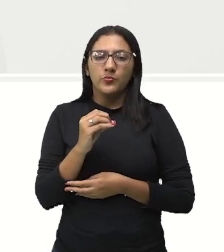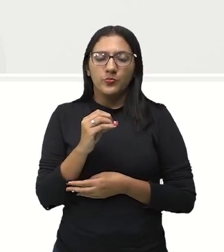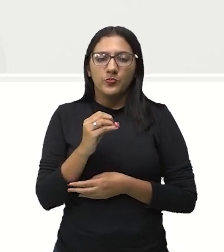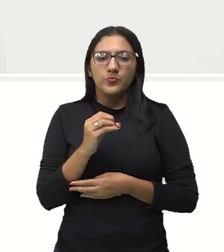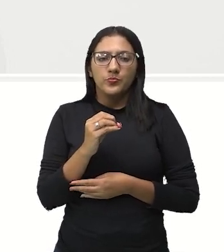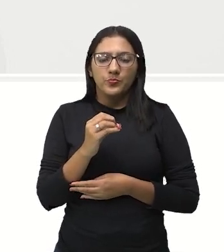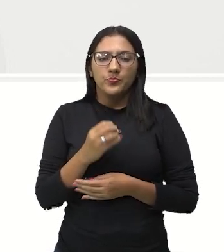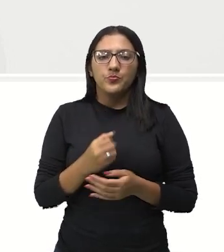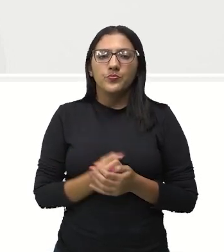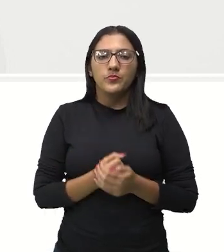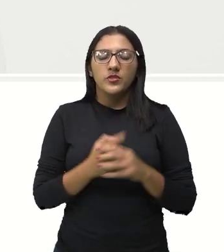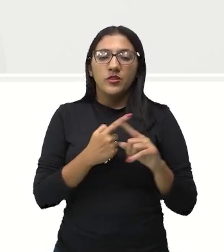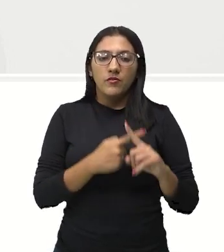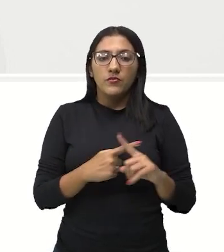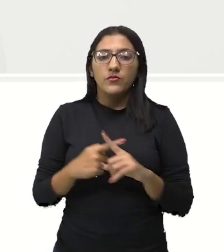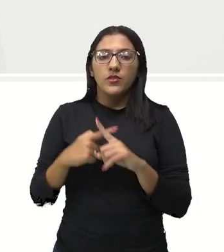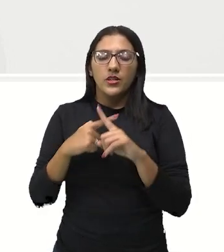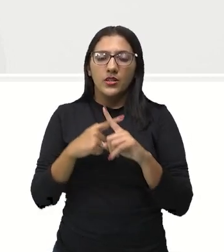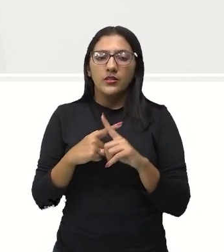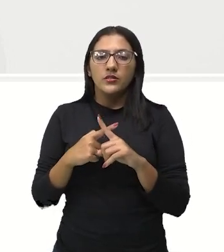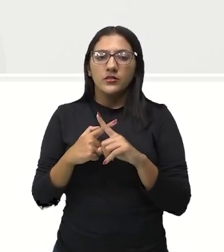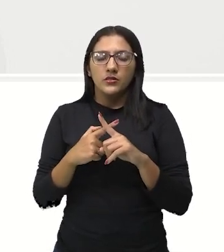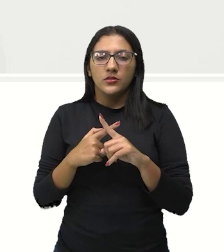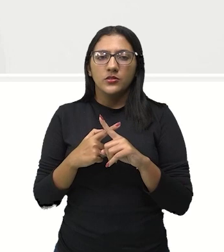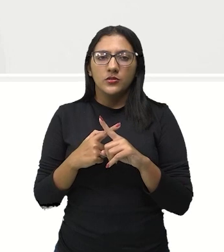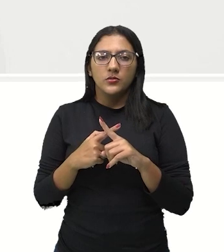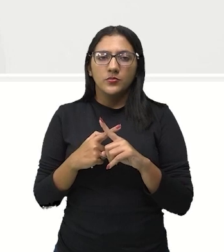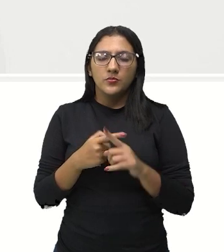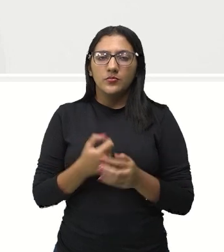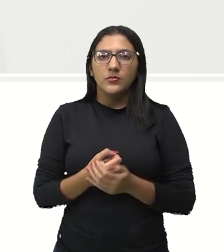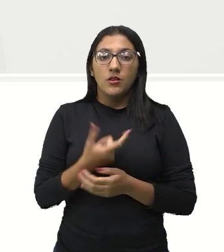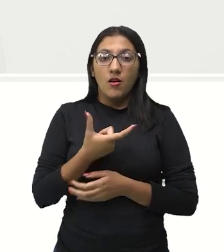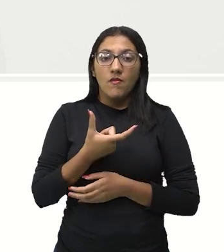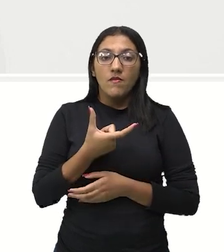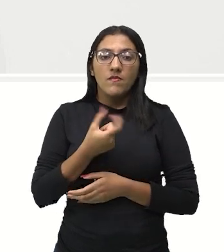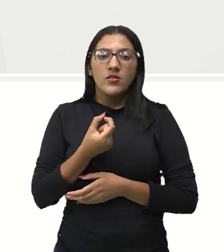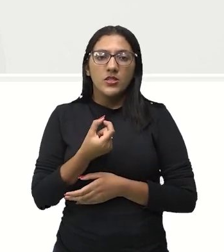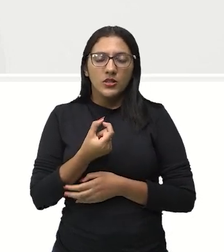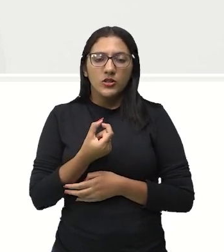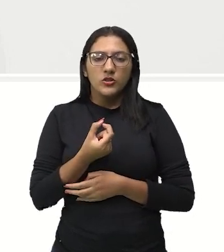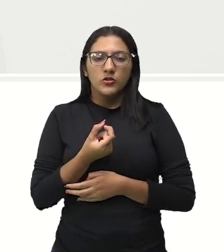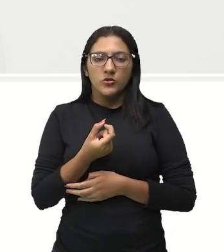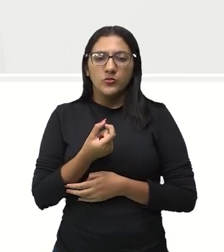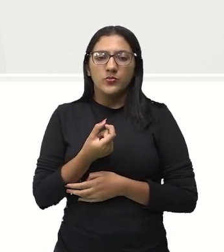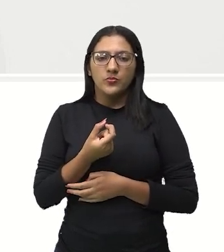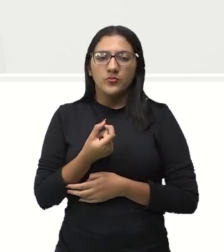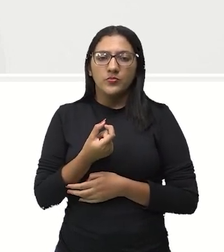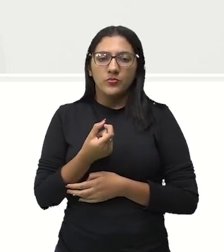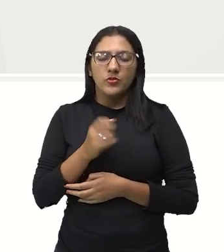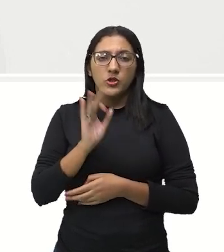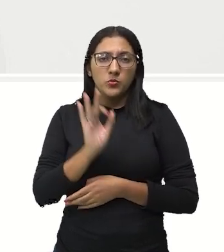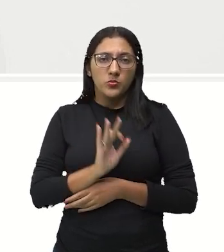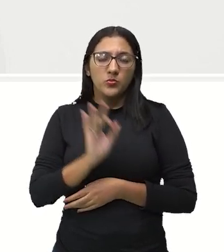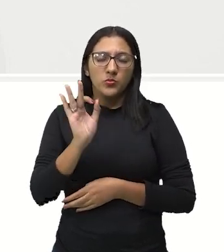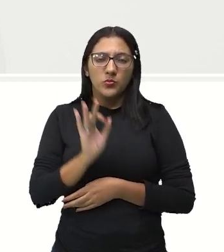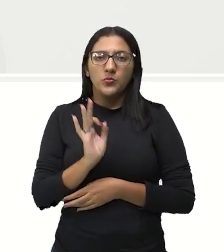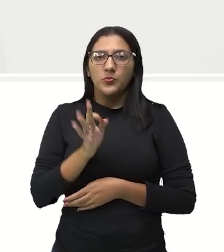A taxa, quanto é a taxa mesmo? 20%. Vou colocar assim ainda,